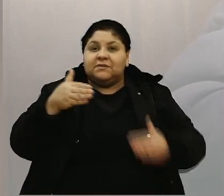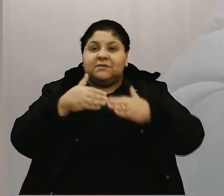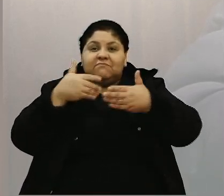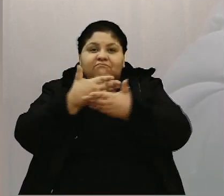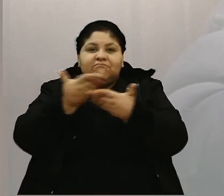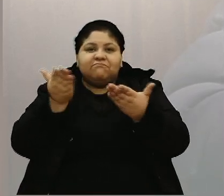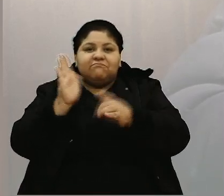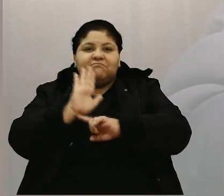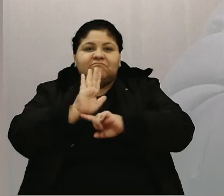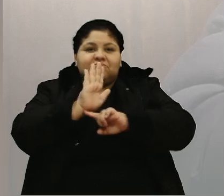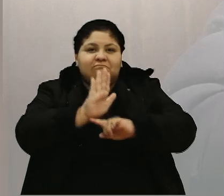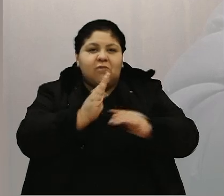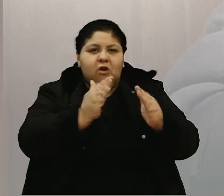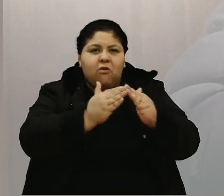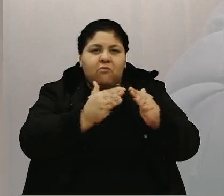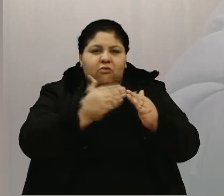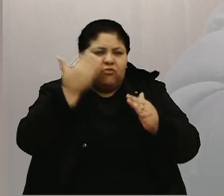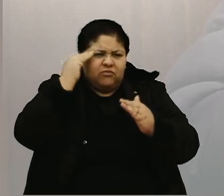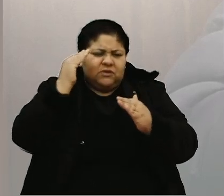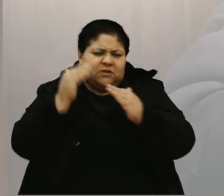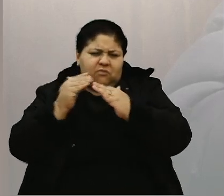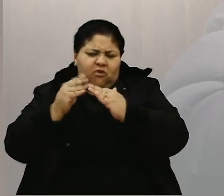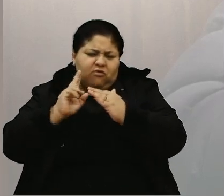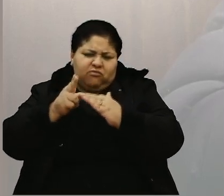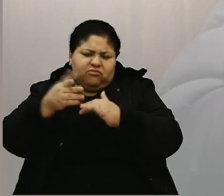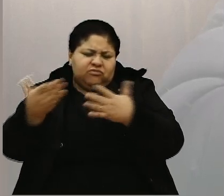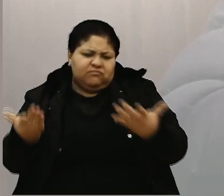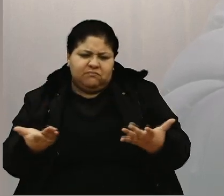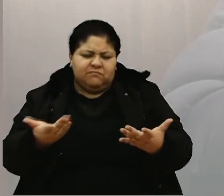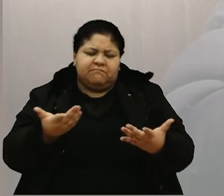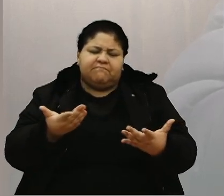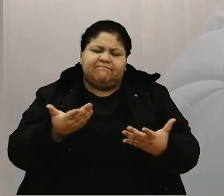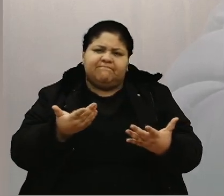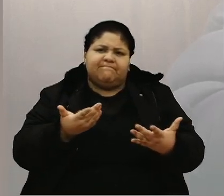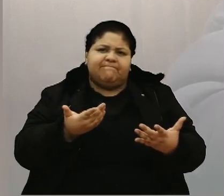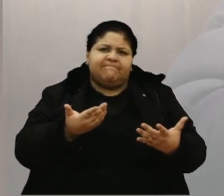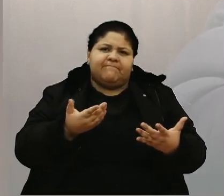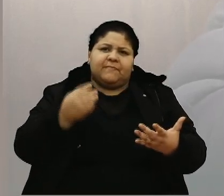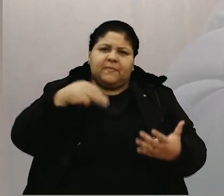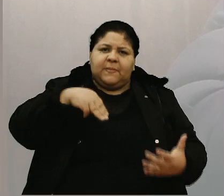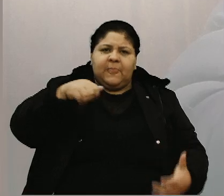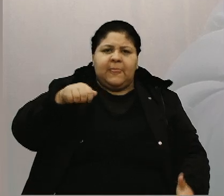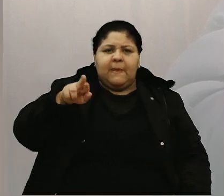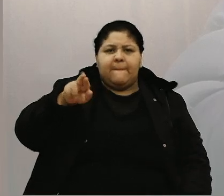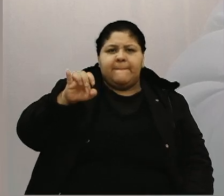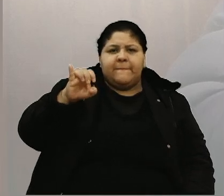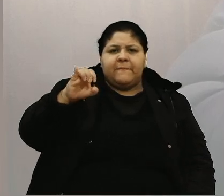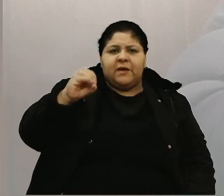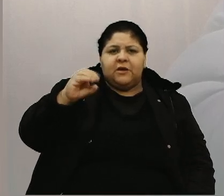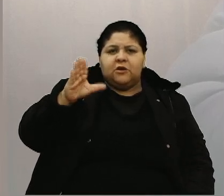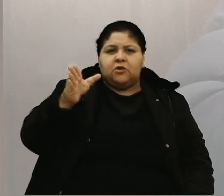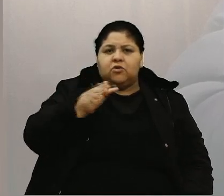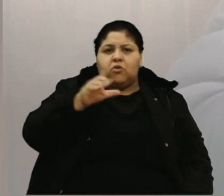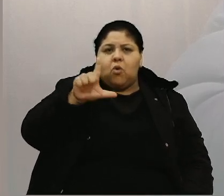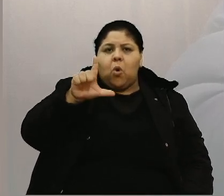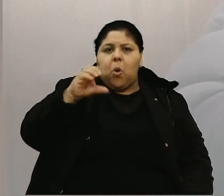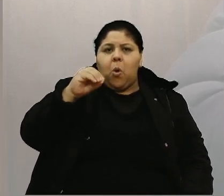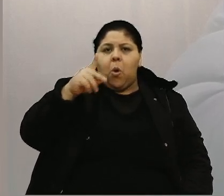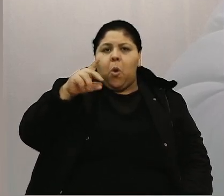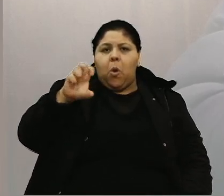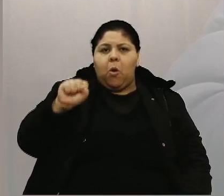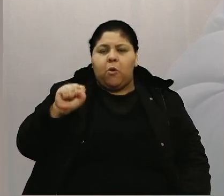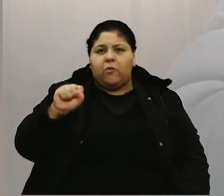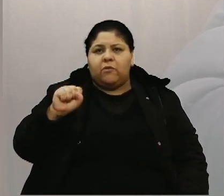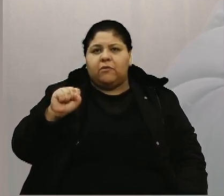morou muito tempo ali, não sei onde que ele mora mais, não sei se ele mora ainda ali na Mário Lopes. essa obra do centenário. Então, o pessoal